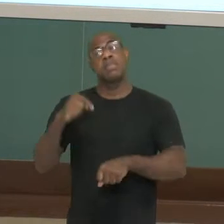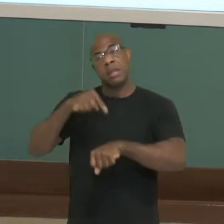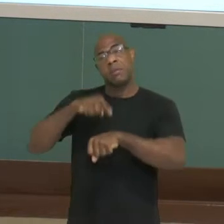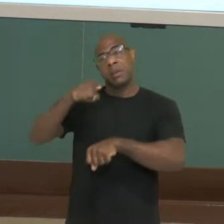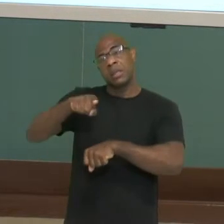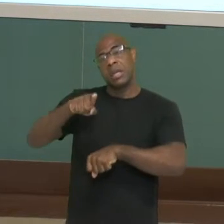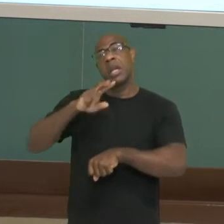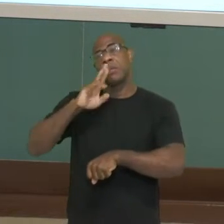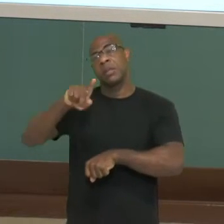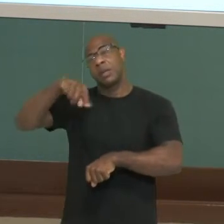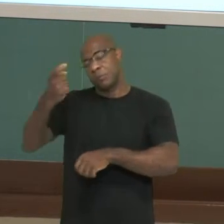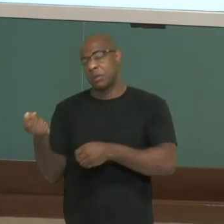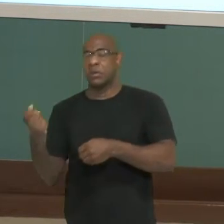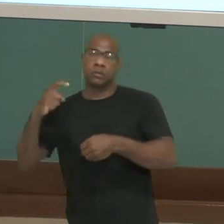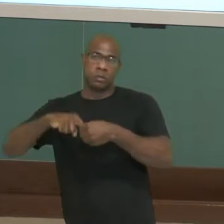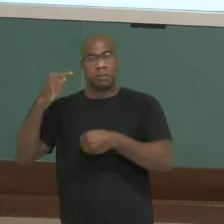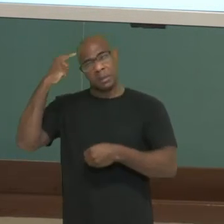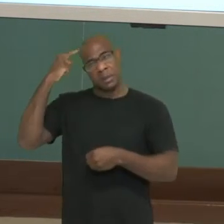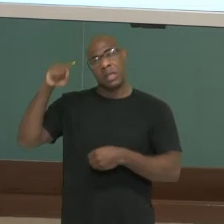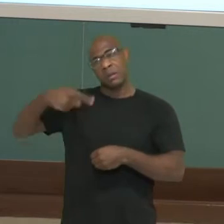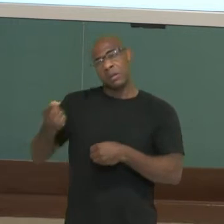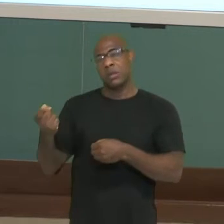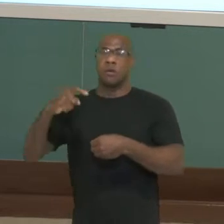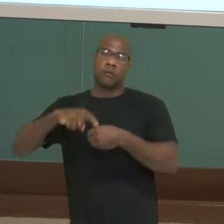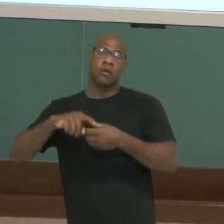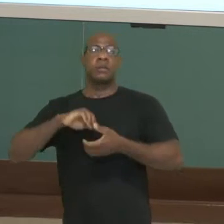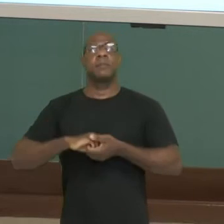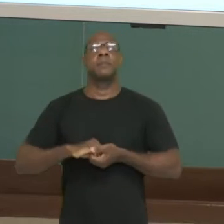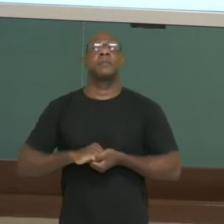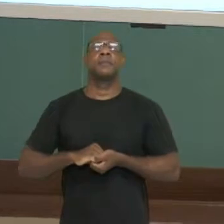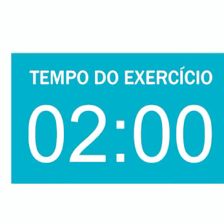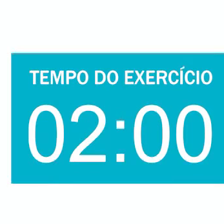tempinho para vocês pensarem.